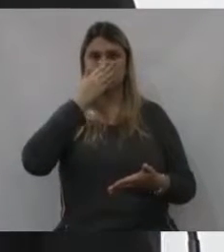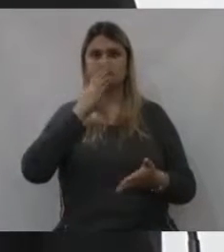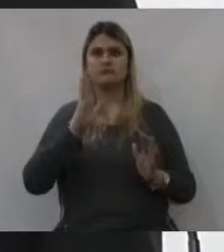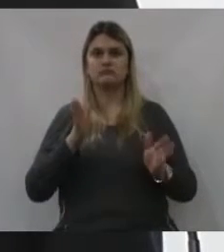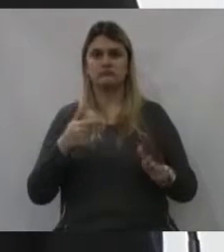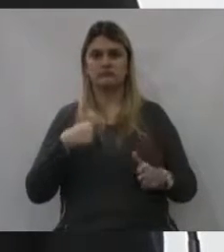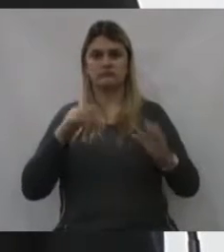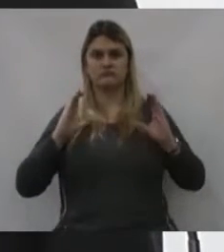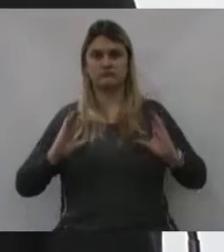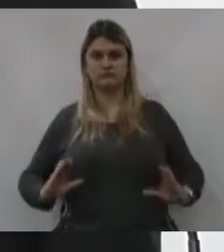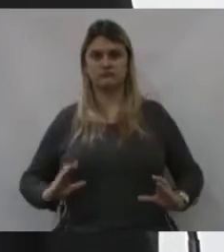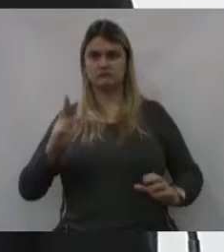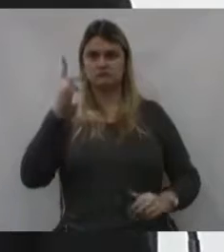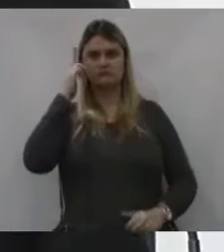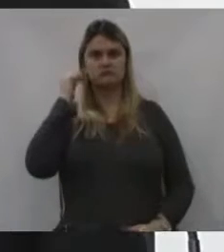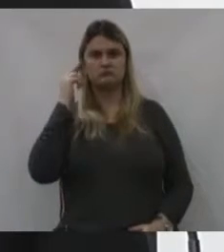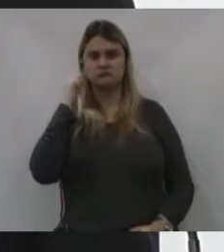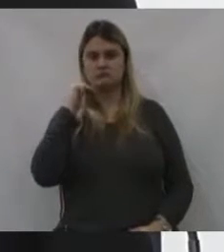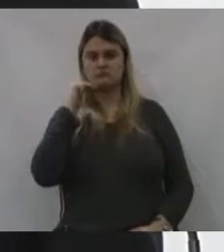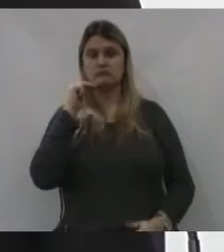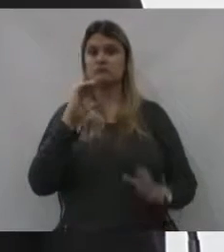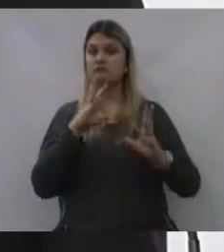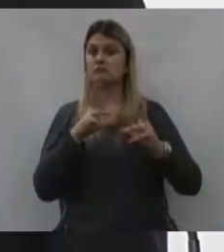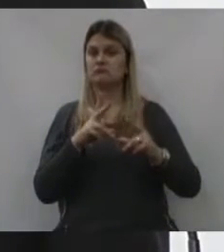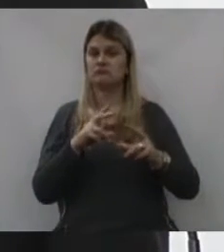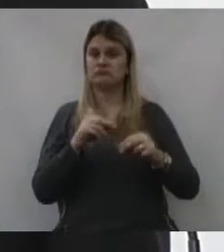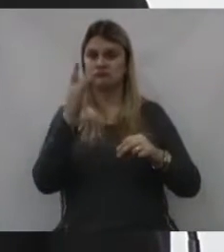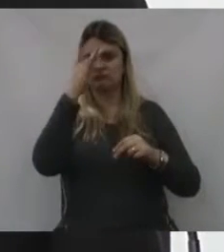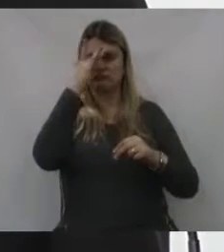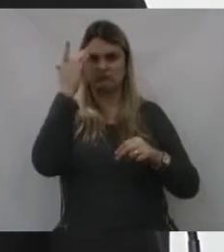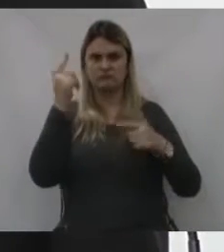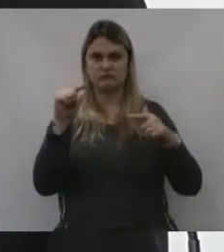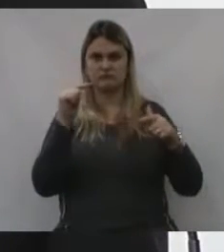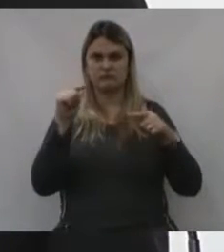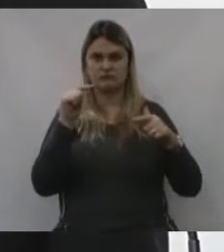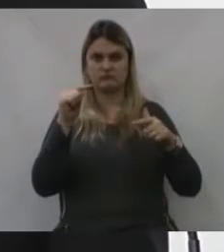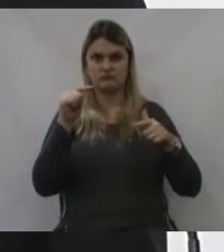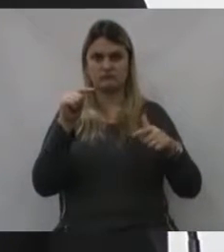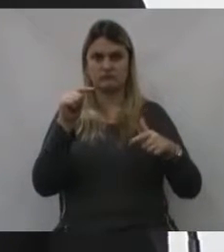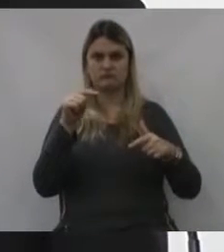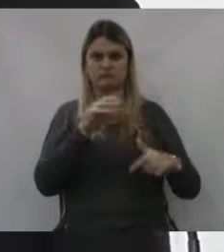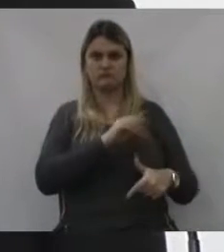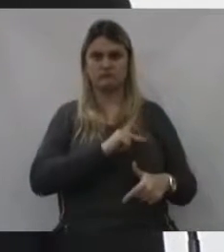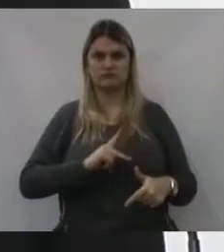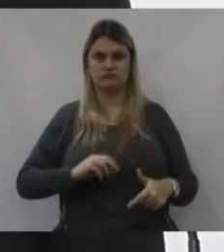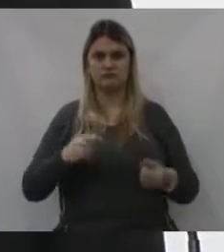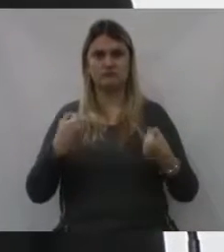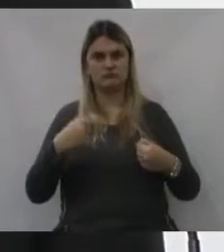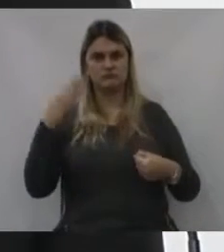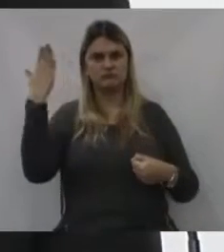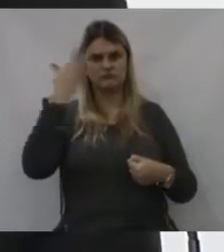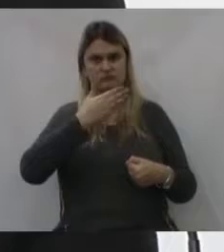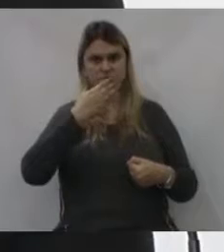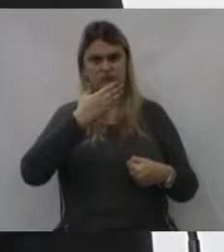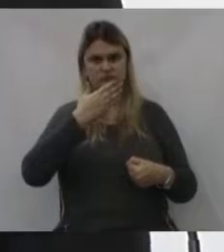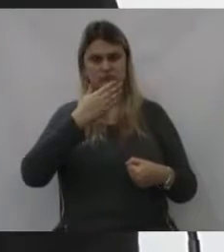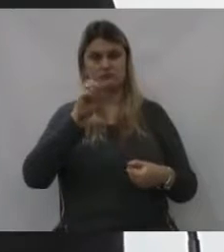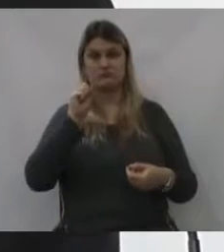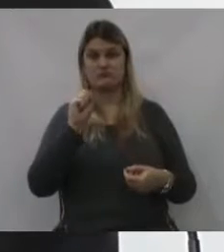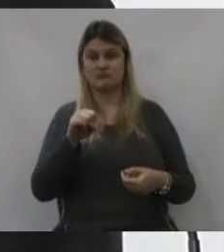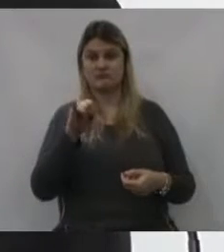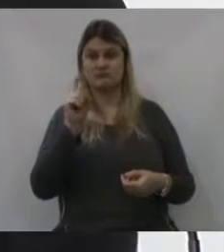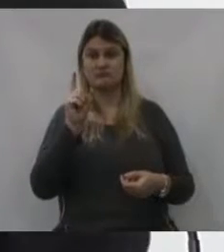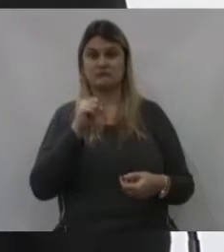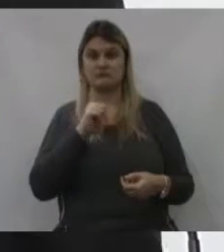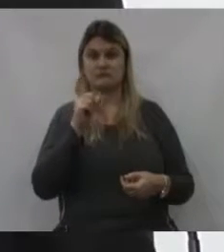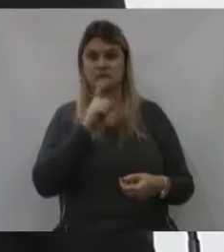não é eu que tenho que provar. Hoje eu sou um cidadão comum. Todo servidor público ele tem a obrigação de provar. A exceção